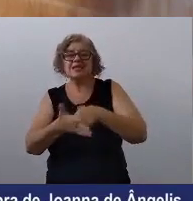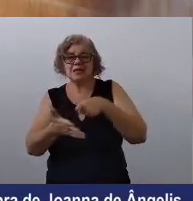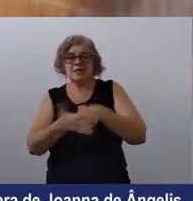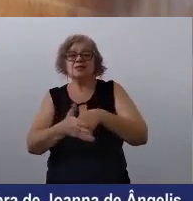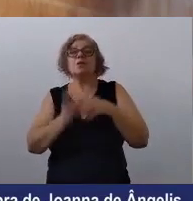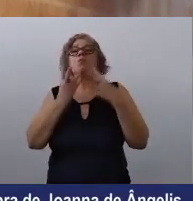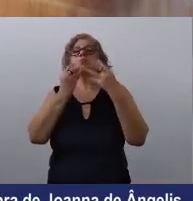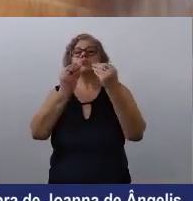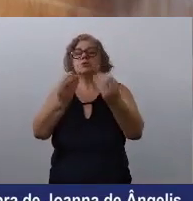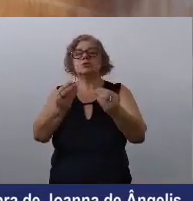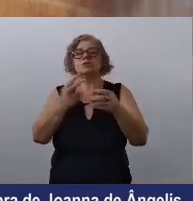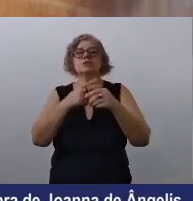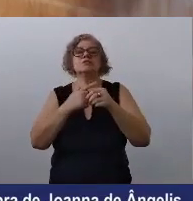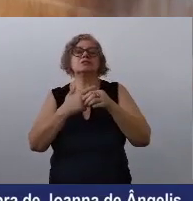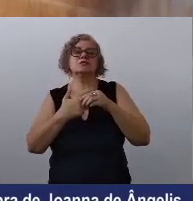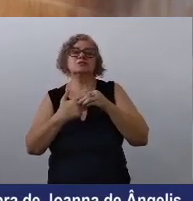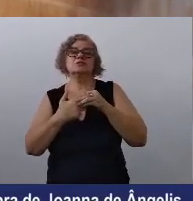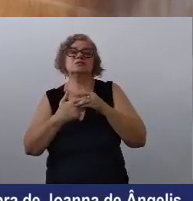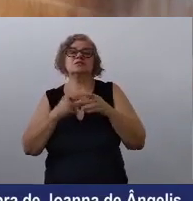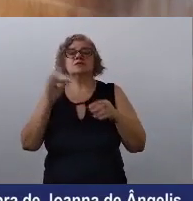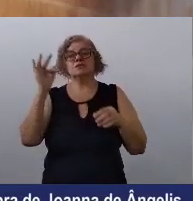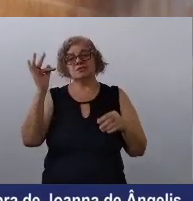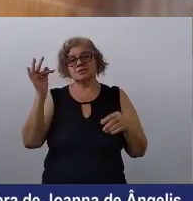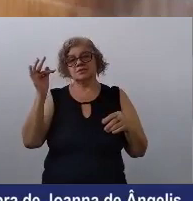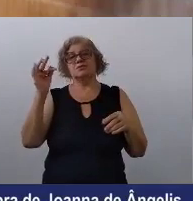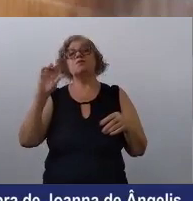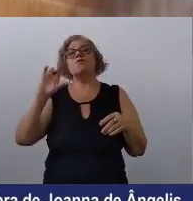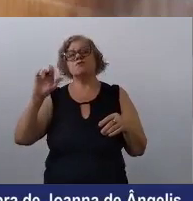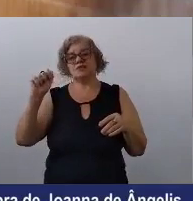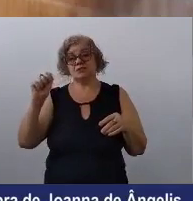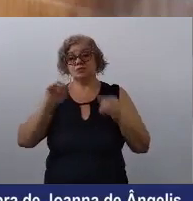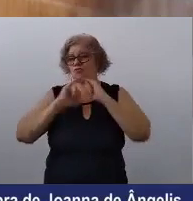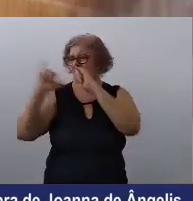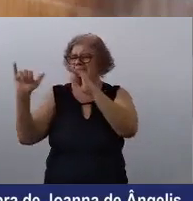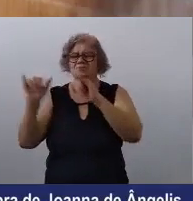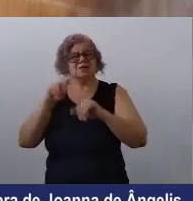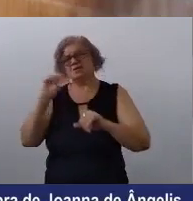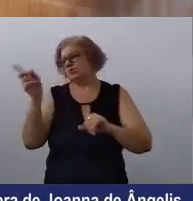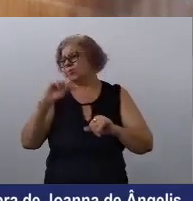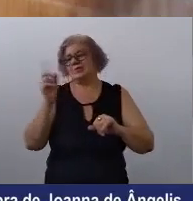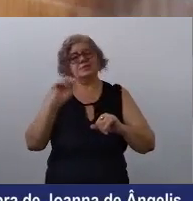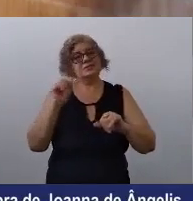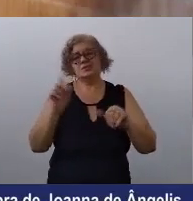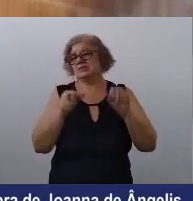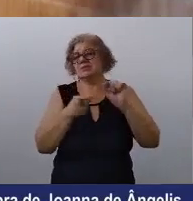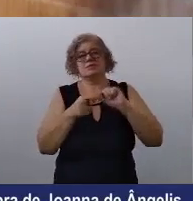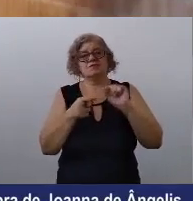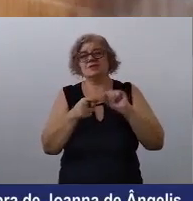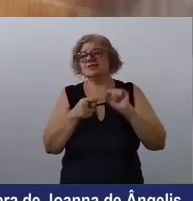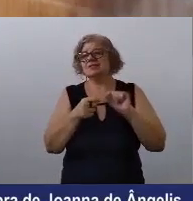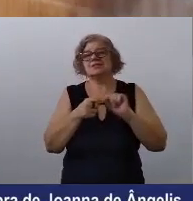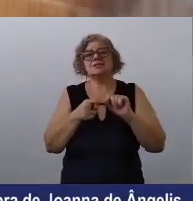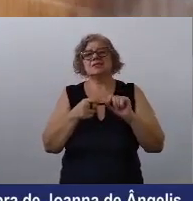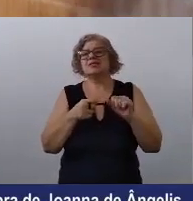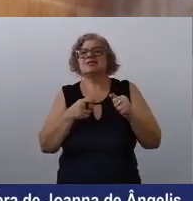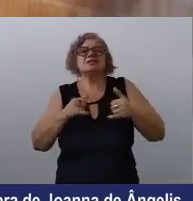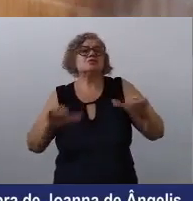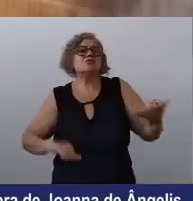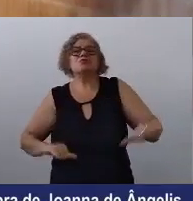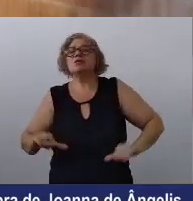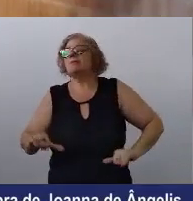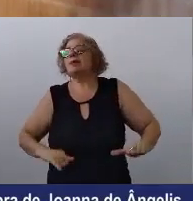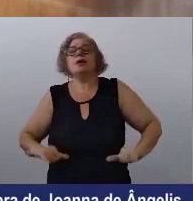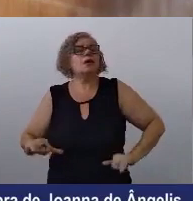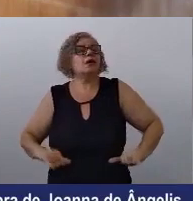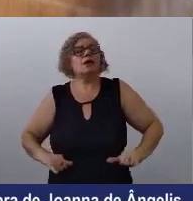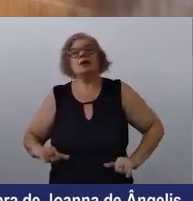vezes Francisco a orientava que não tinha necessidade da vivência daquele martírio